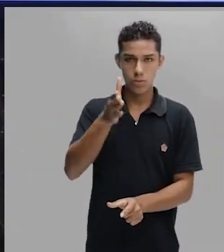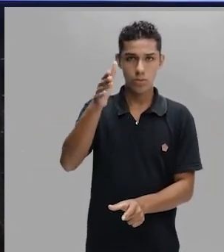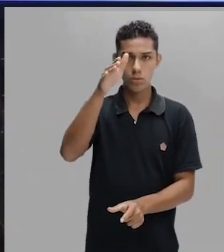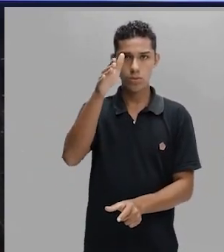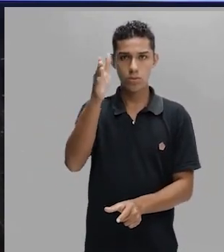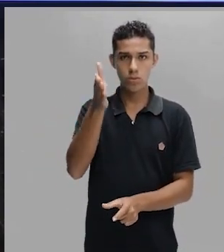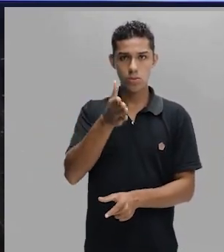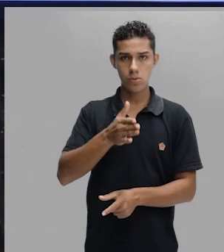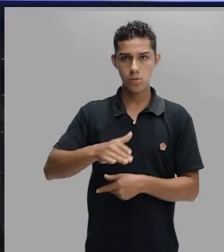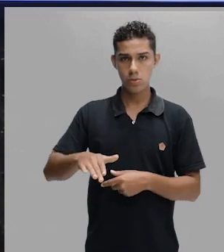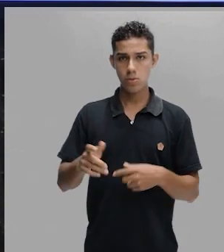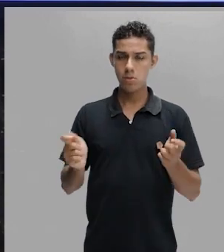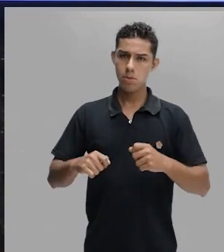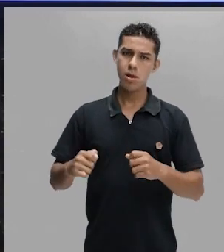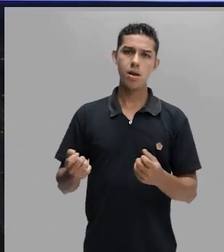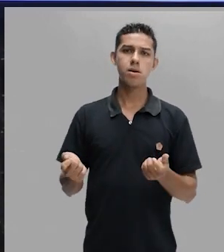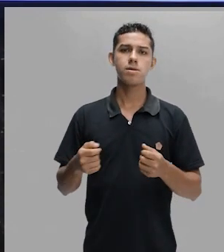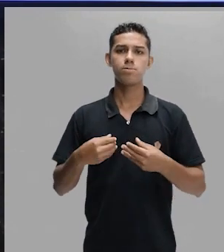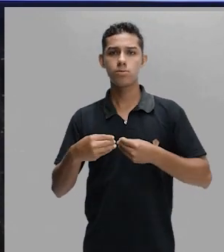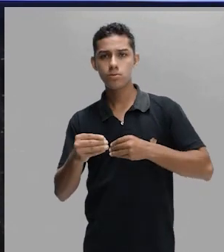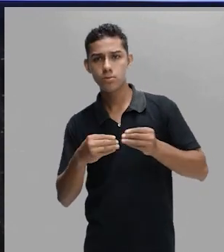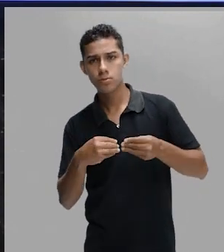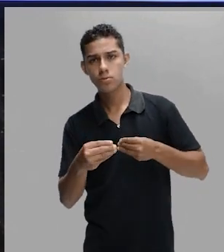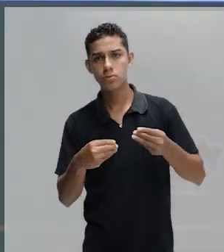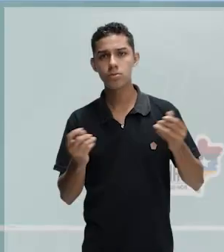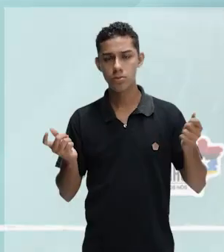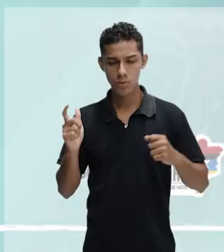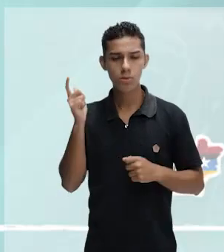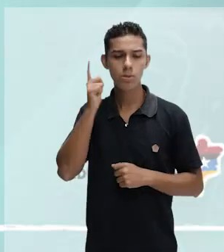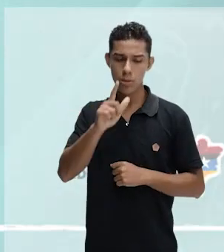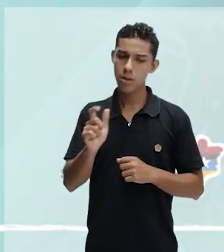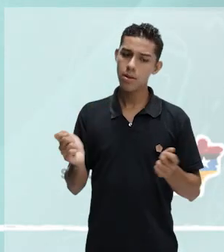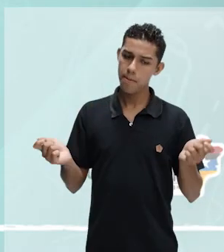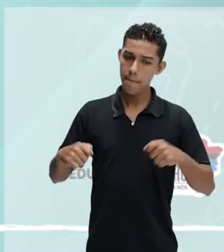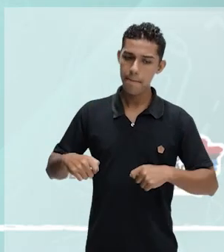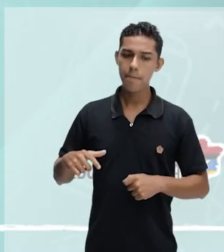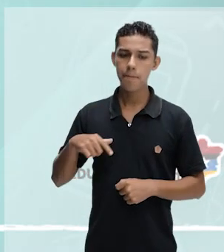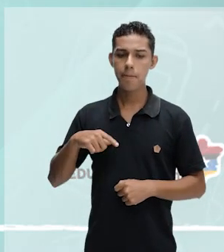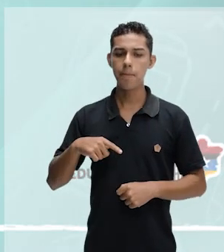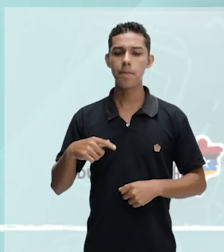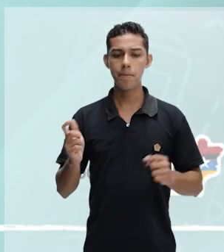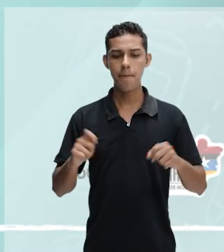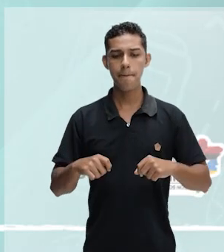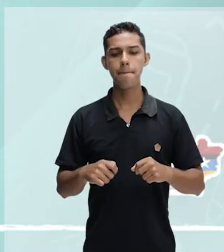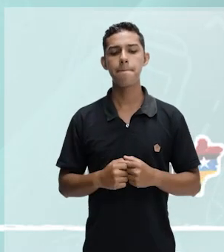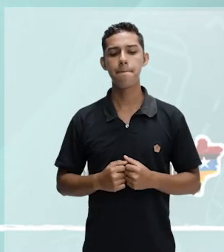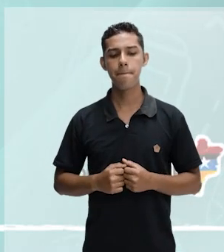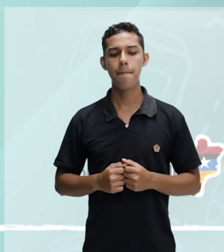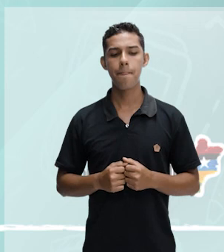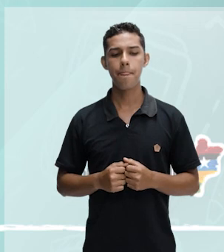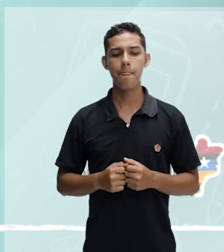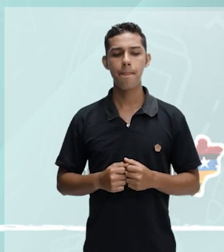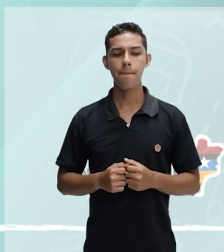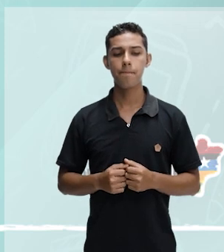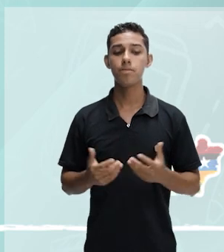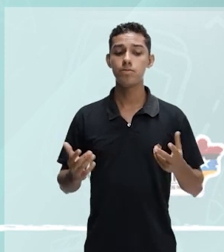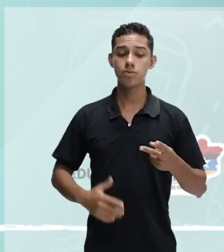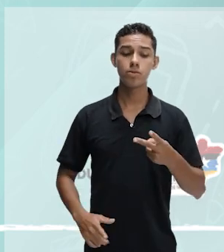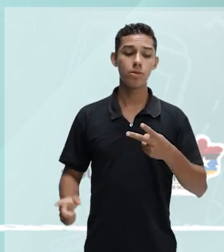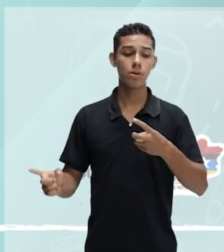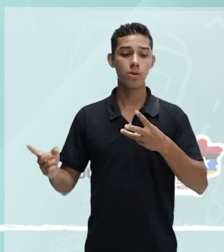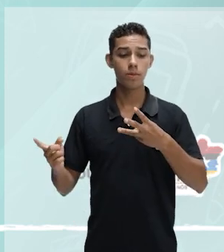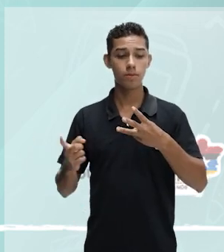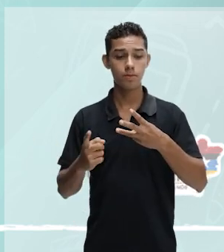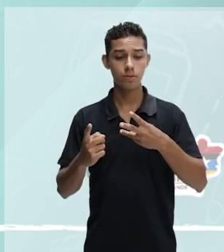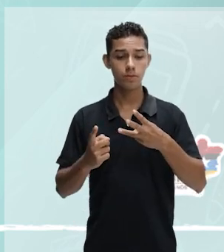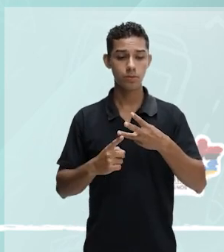ereta, ela tem uma certa flexibilidade, tá certo? A gente tem que ter essa flexibilidade na nossa coluna vertebral. E a última